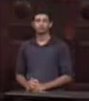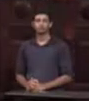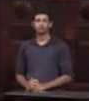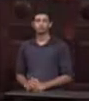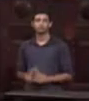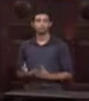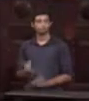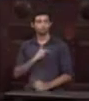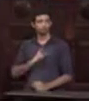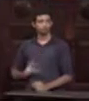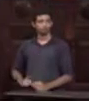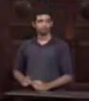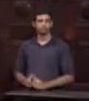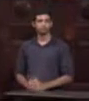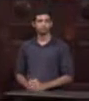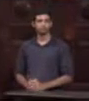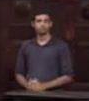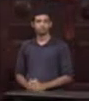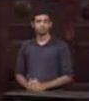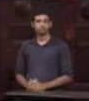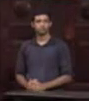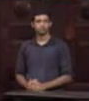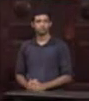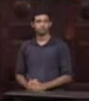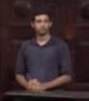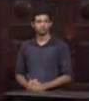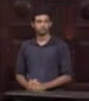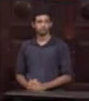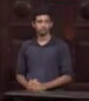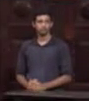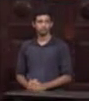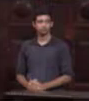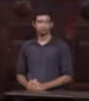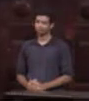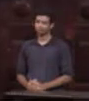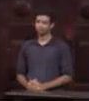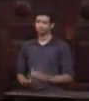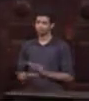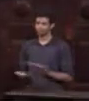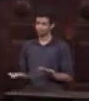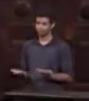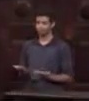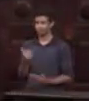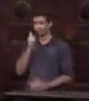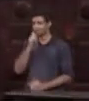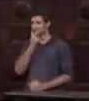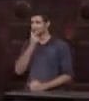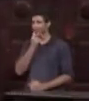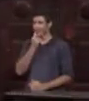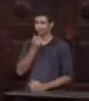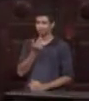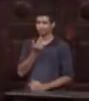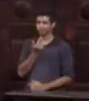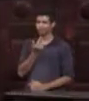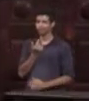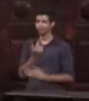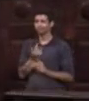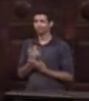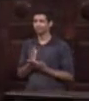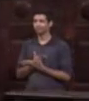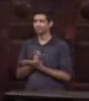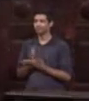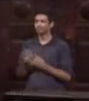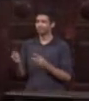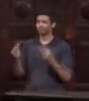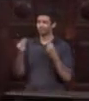Senhor presidente, nobre deputado Jânio Mendes, senhoras e senhores, telespectadores da